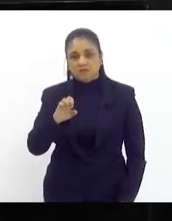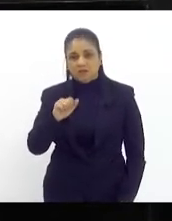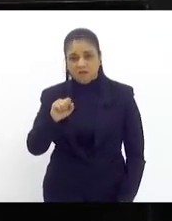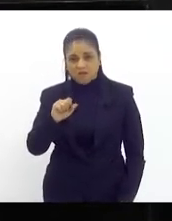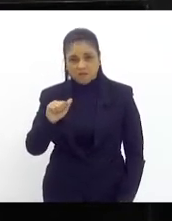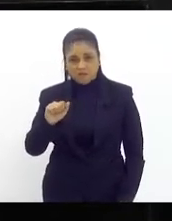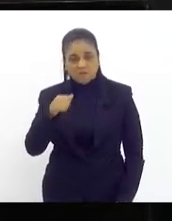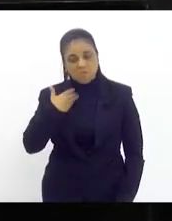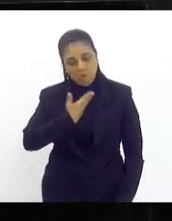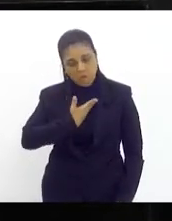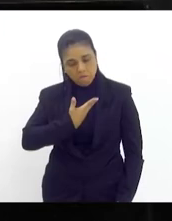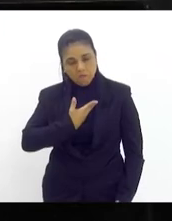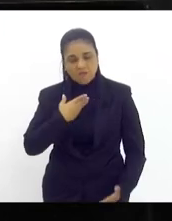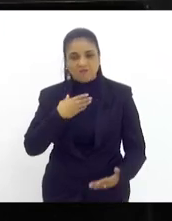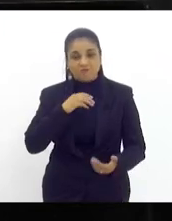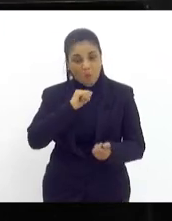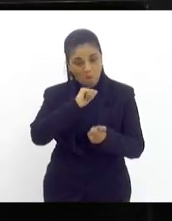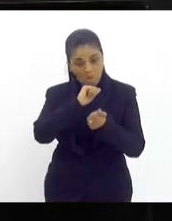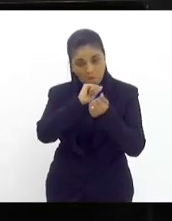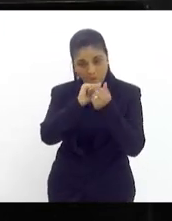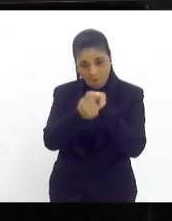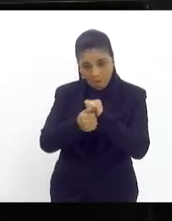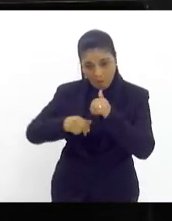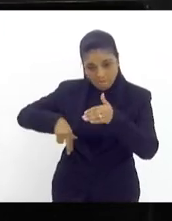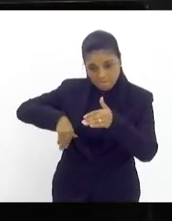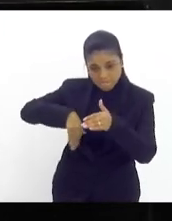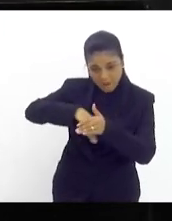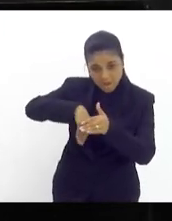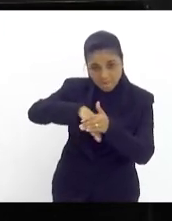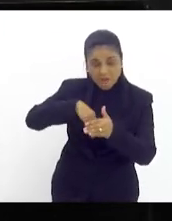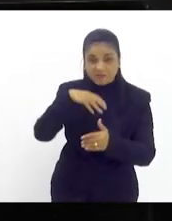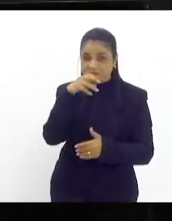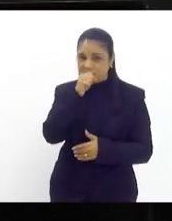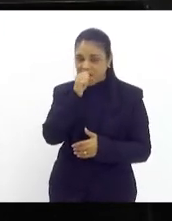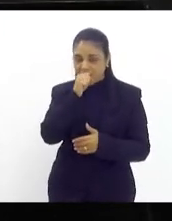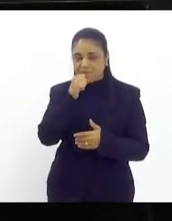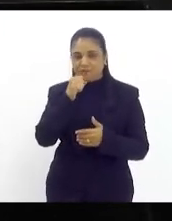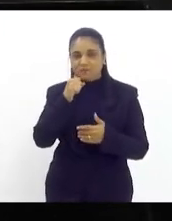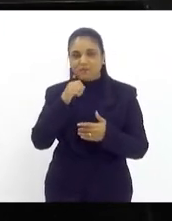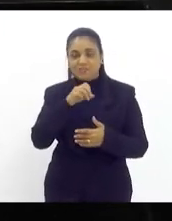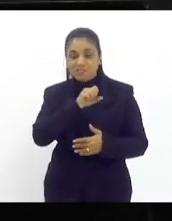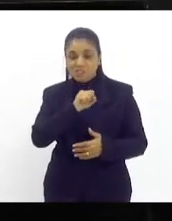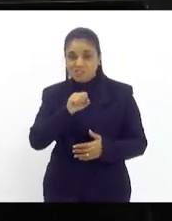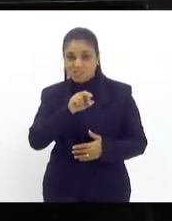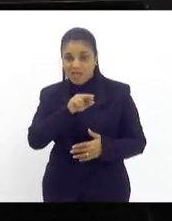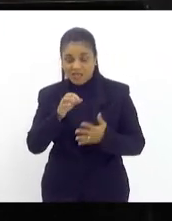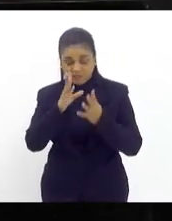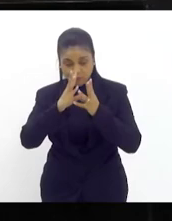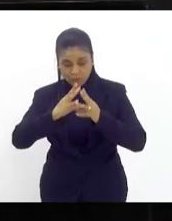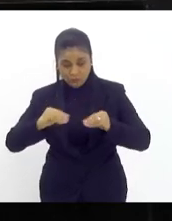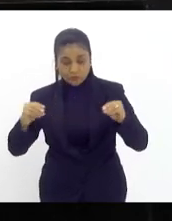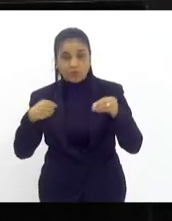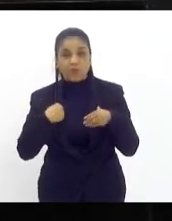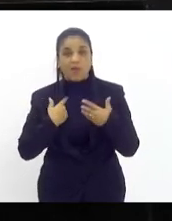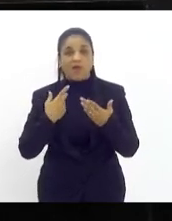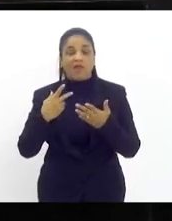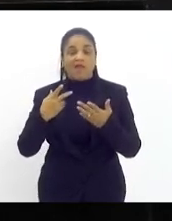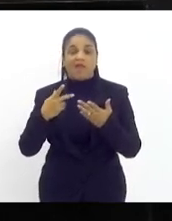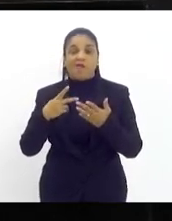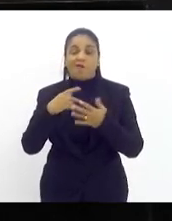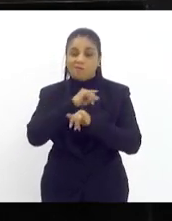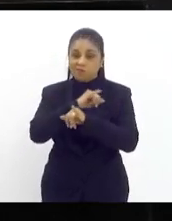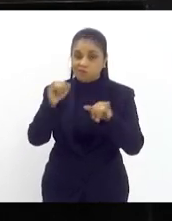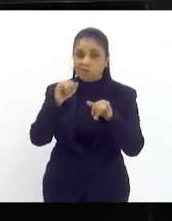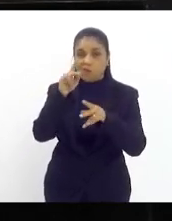que vamos jogar bola sábado Conte comigo para dar uma desestressada Eu quero falar com o povo de Teresópolis